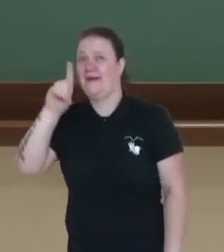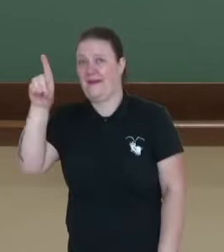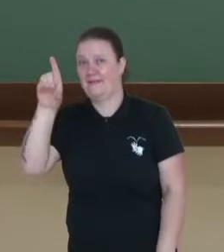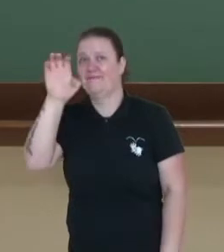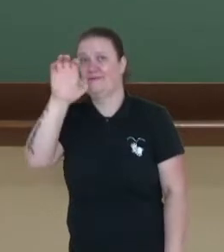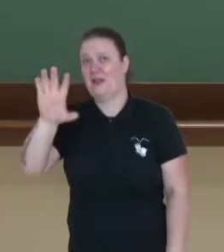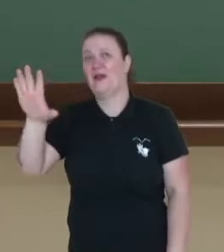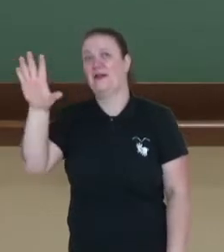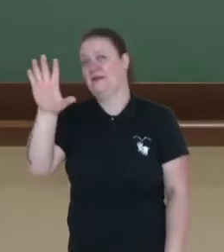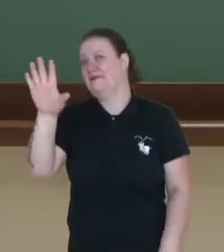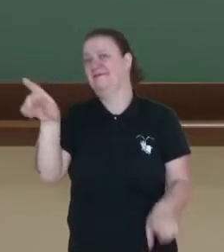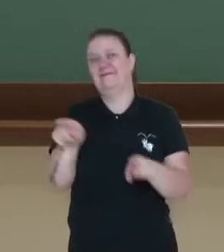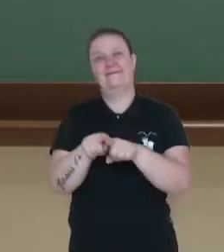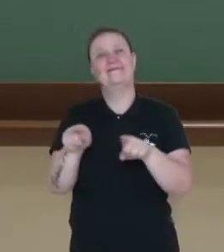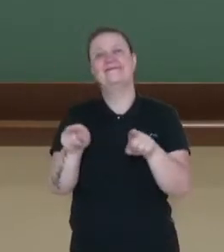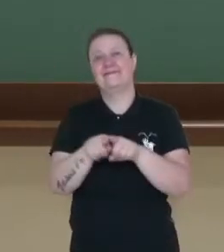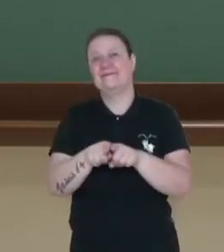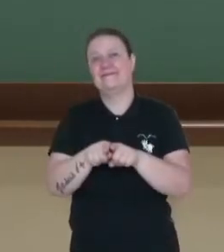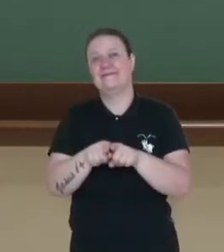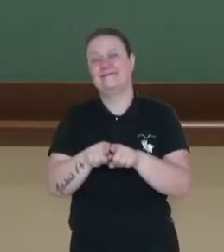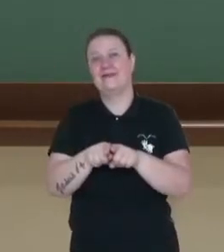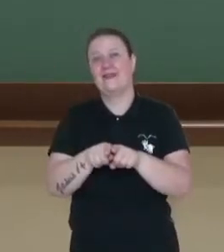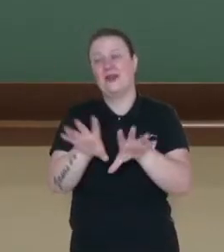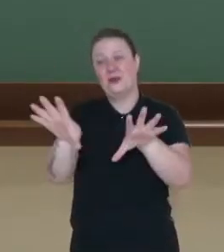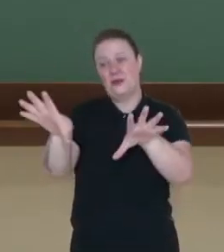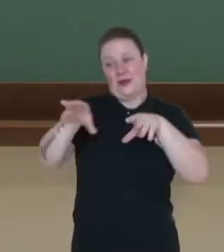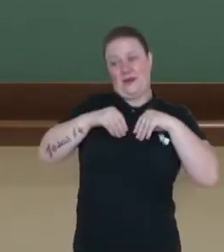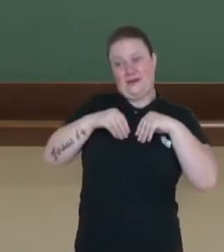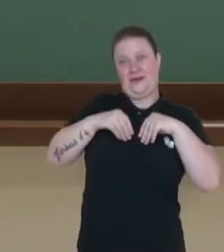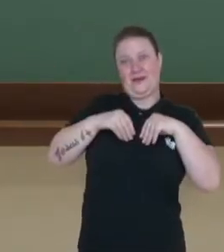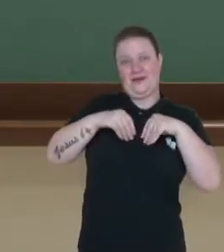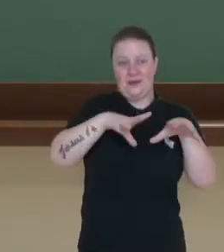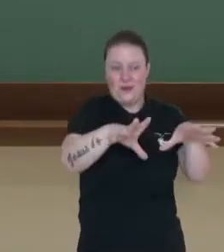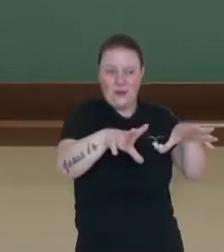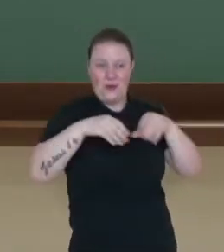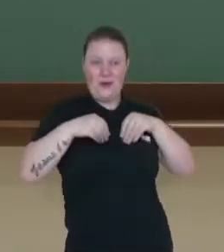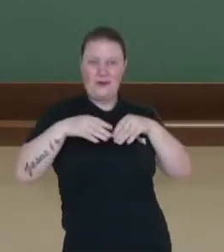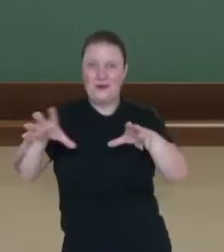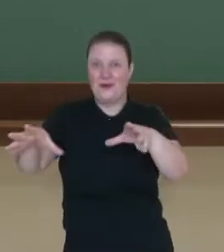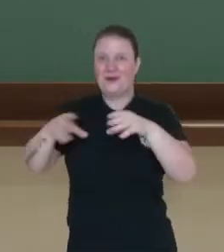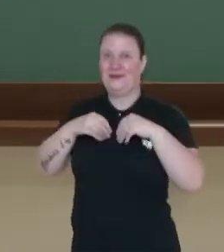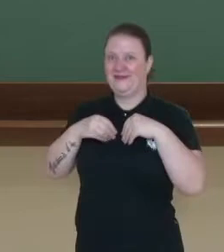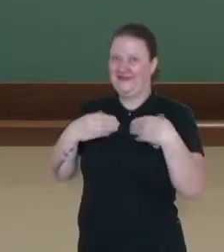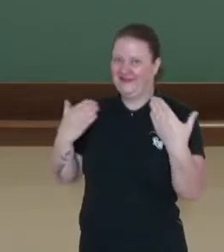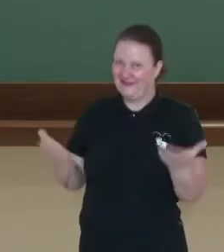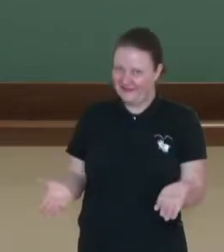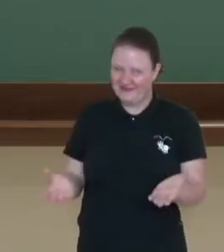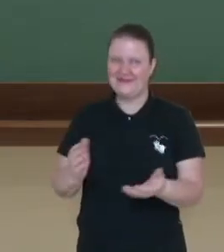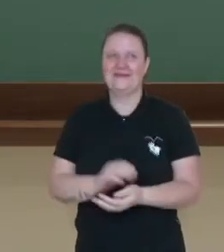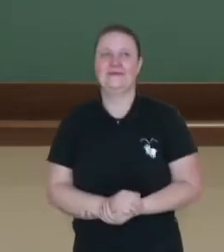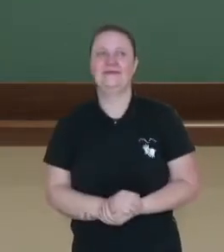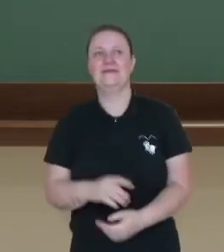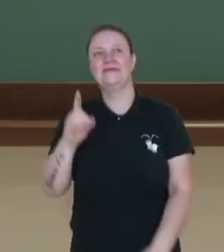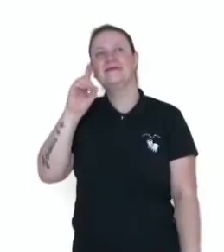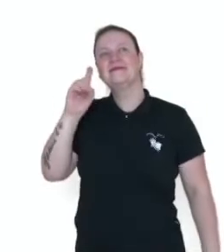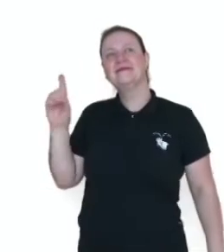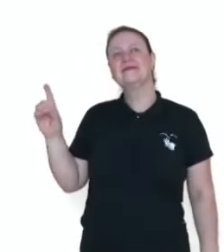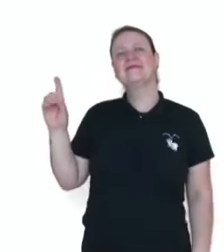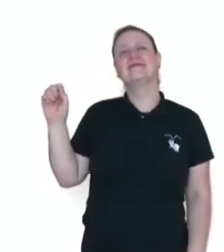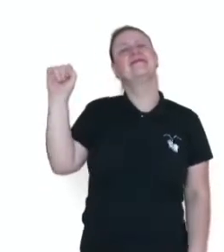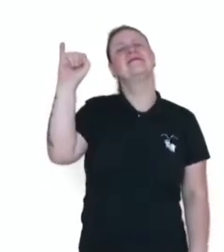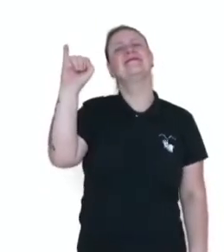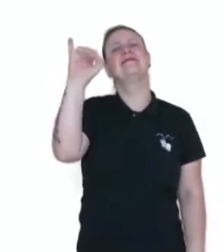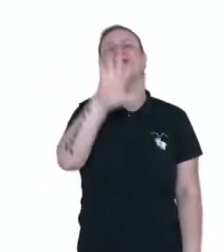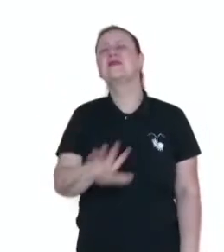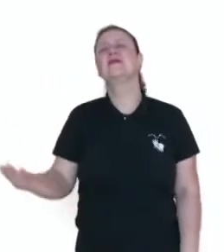idioma, majoritariamente uma herança portuguesa aqui no Brasil, né? E eu trago essa imagem muito bonita,